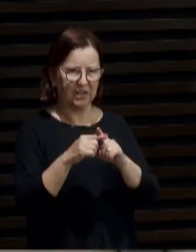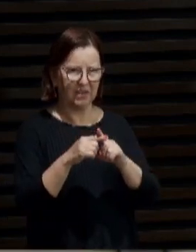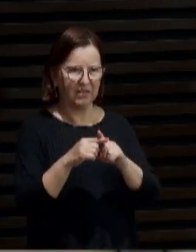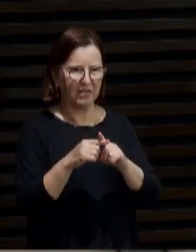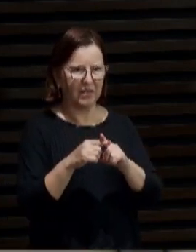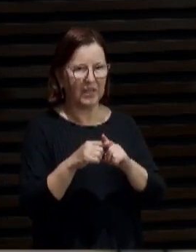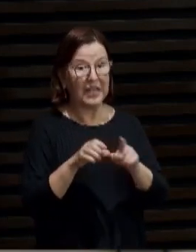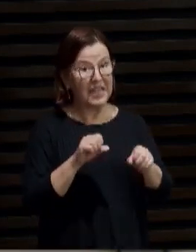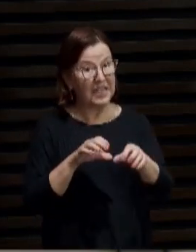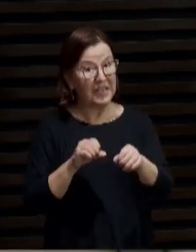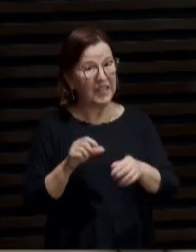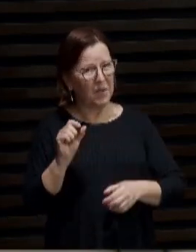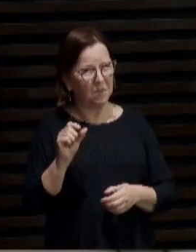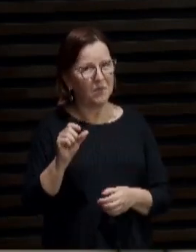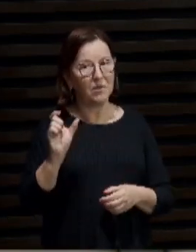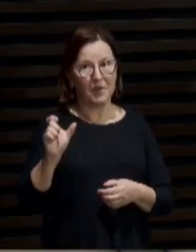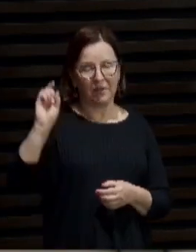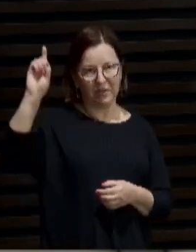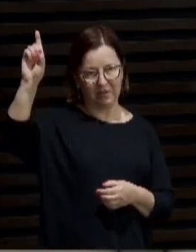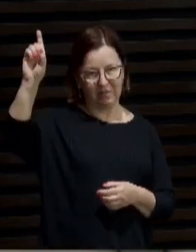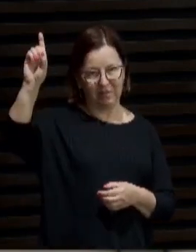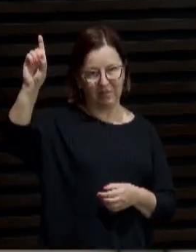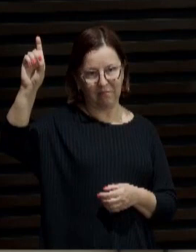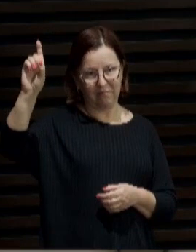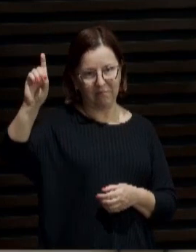bíblico importante e que não deve ser desprezado.